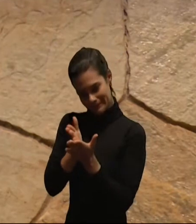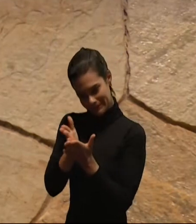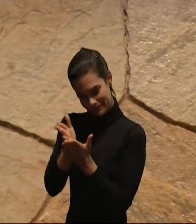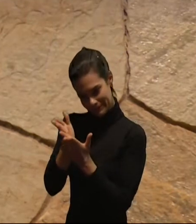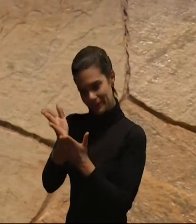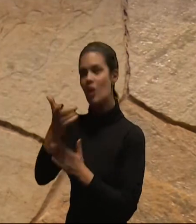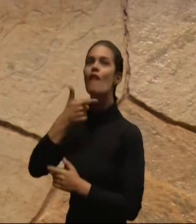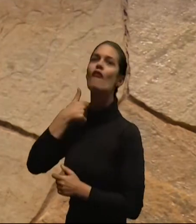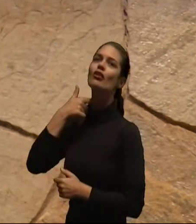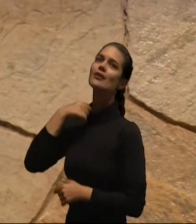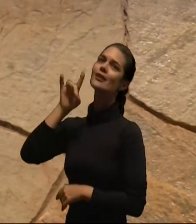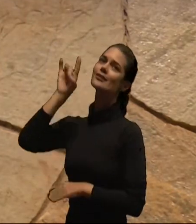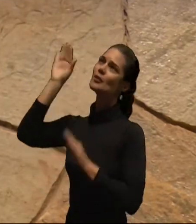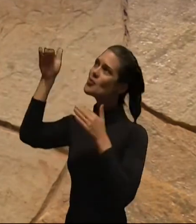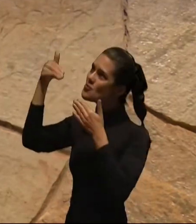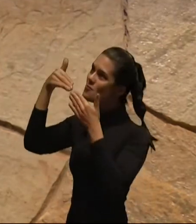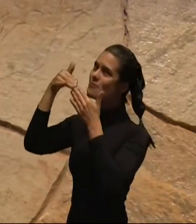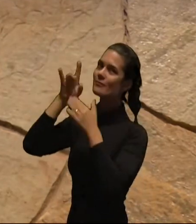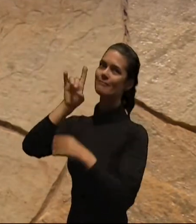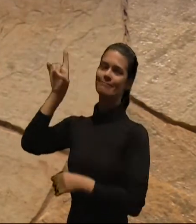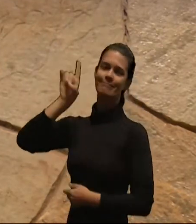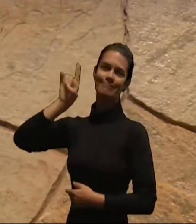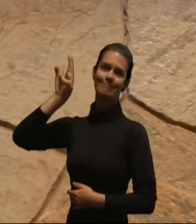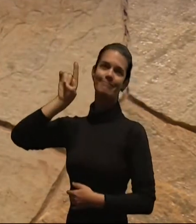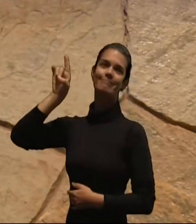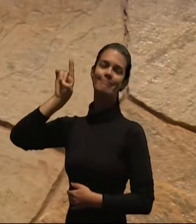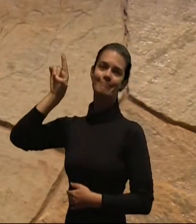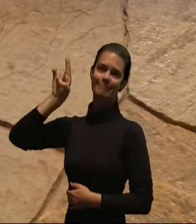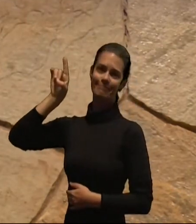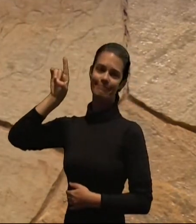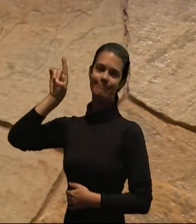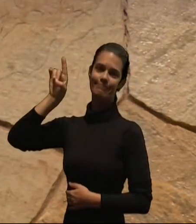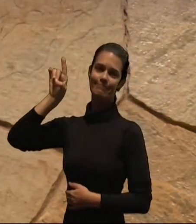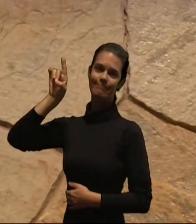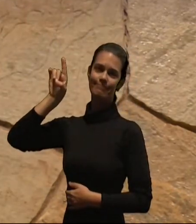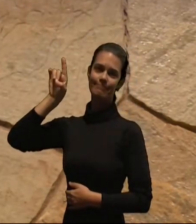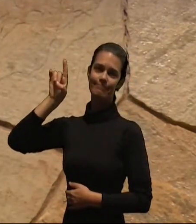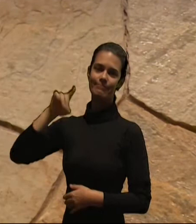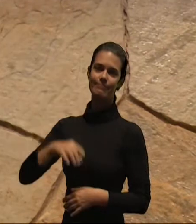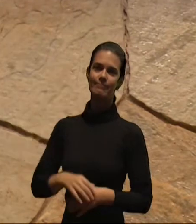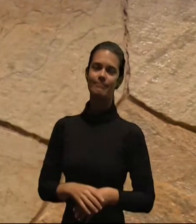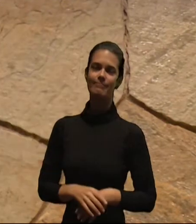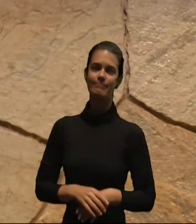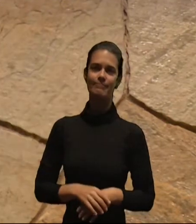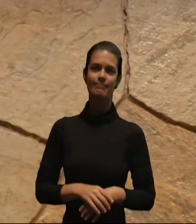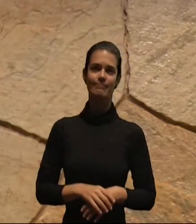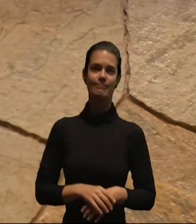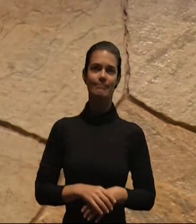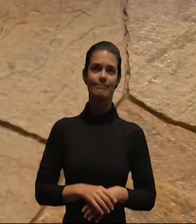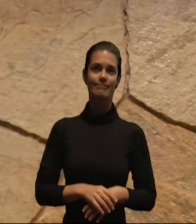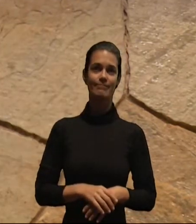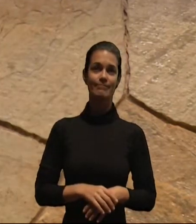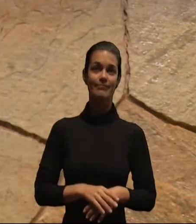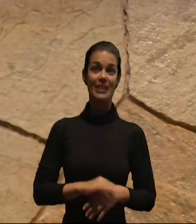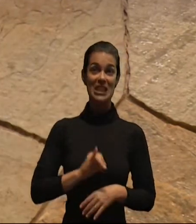cumprimento da vontade do Senhor para a nossa vida. E depois de nós termos vencido tudo, nós recebermos